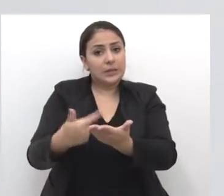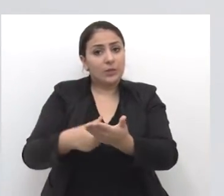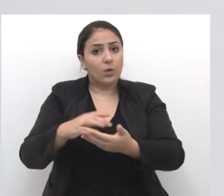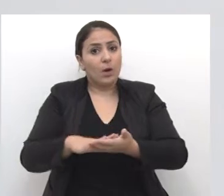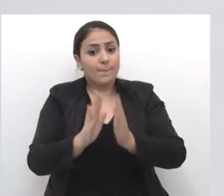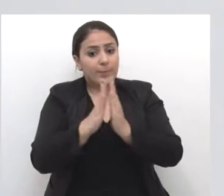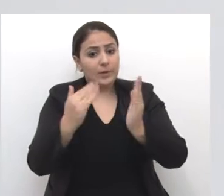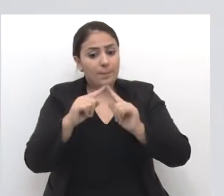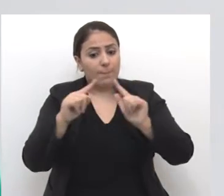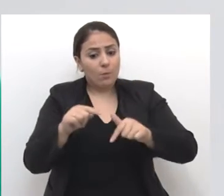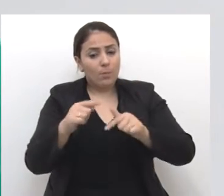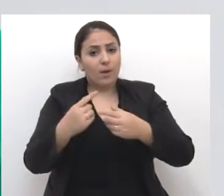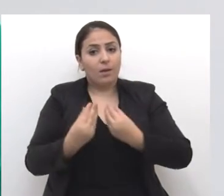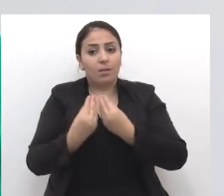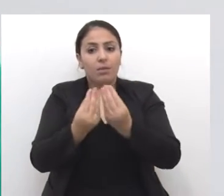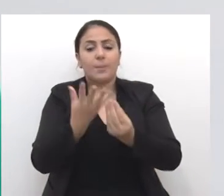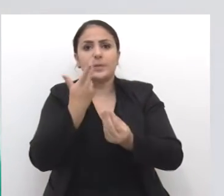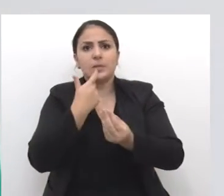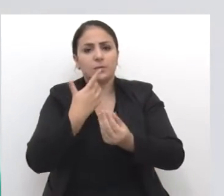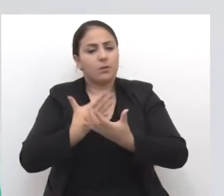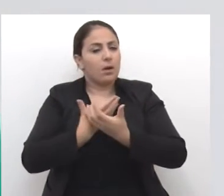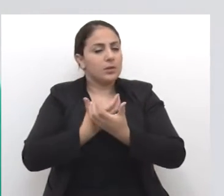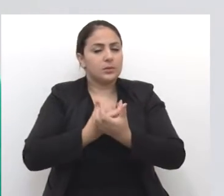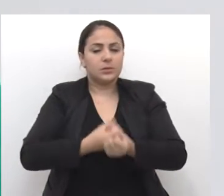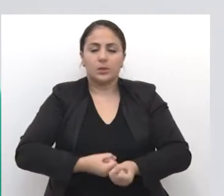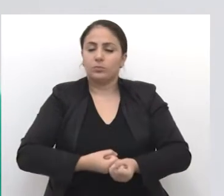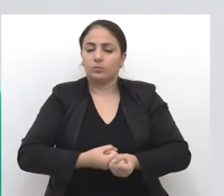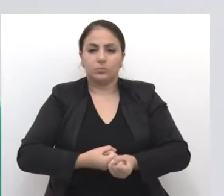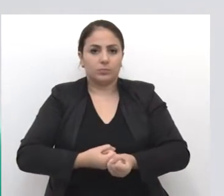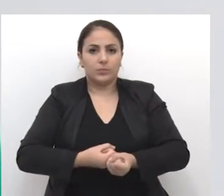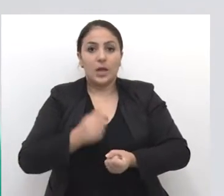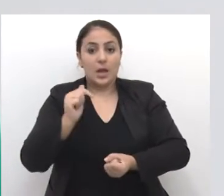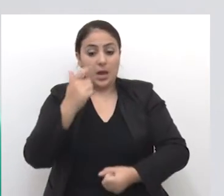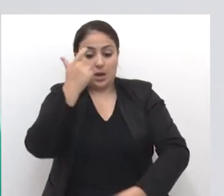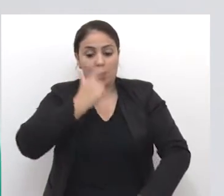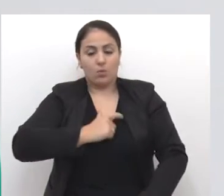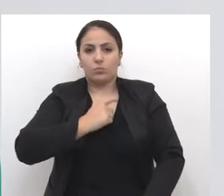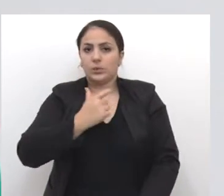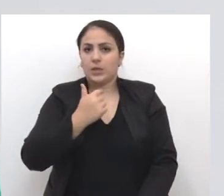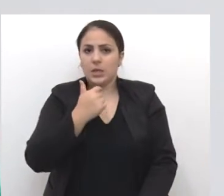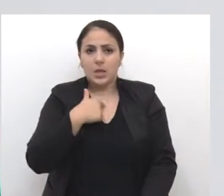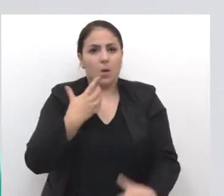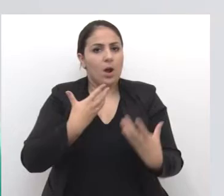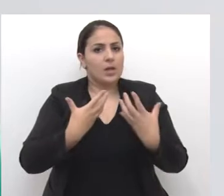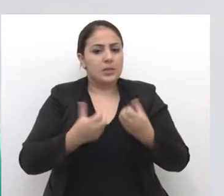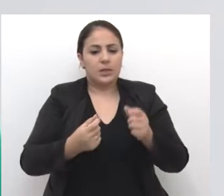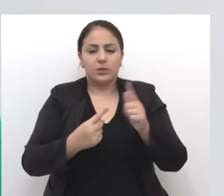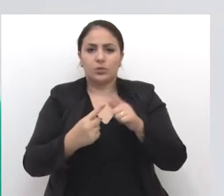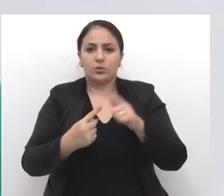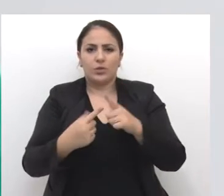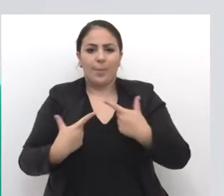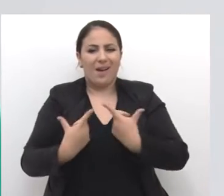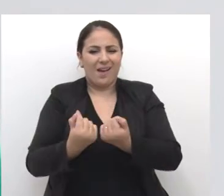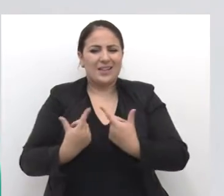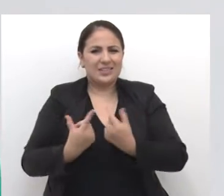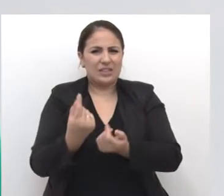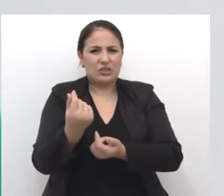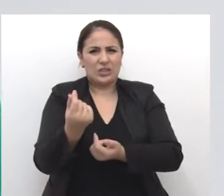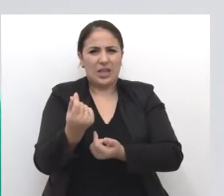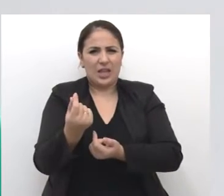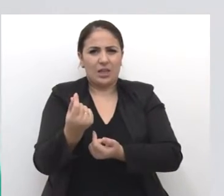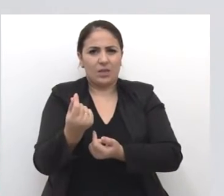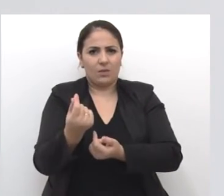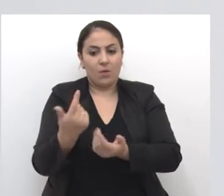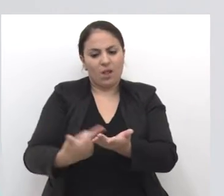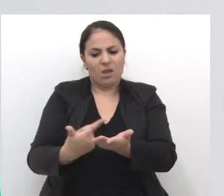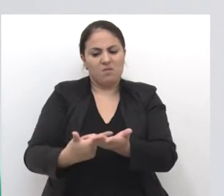mãos das nossas crianças. Isso é inaceitável. Este vereador aqui não tolera esses tipos de gastos com